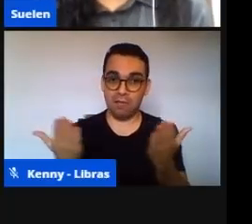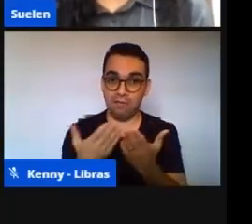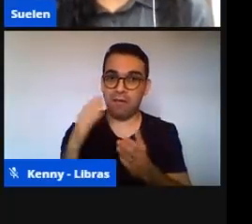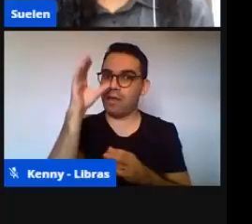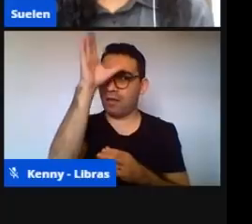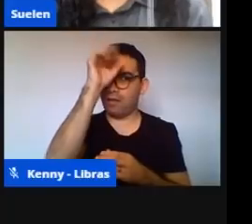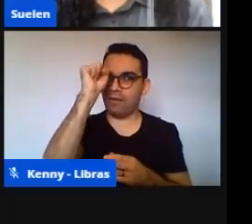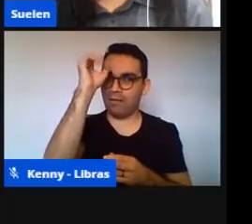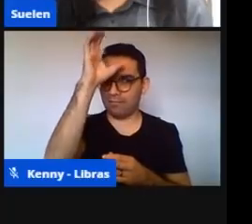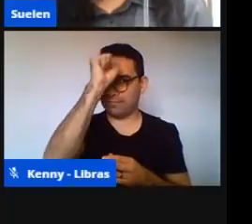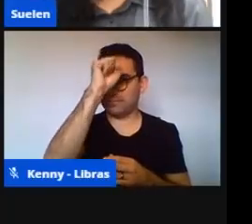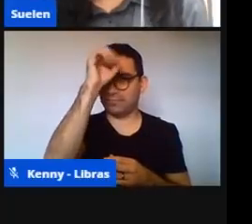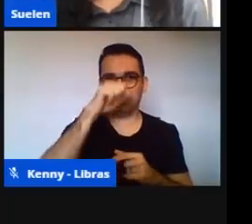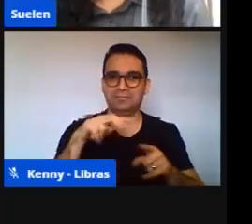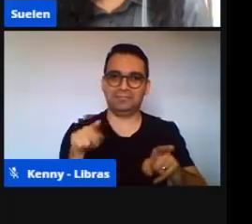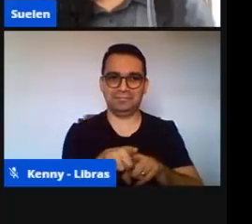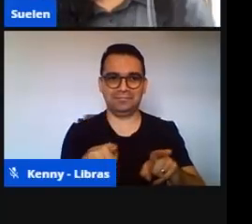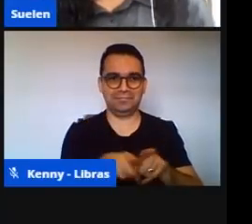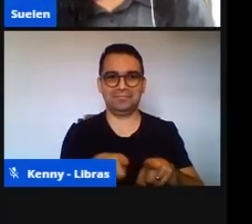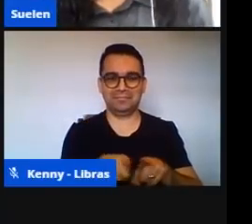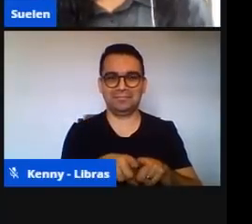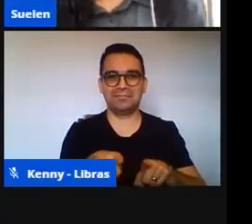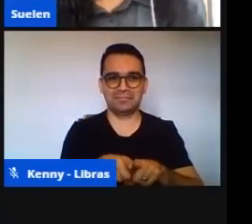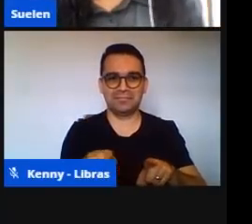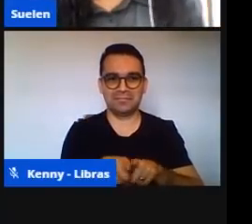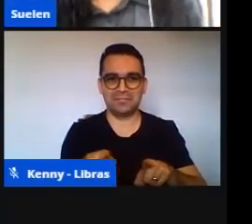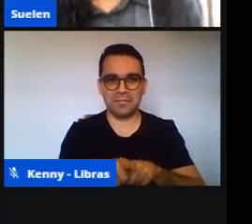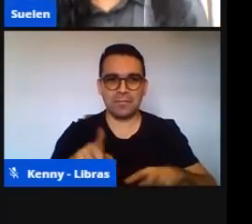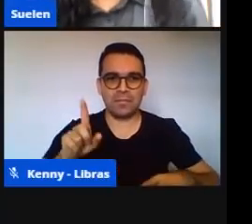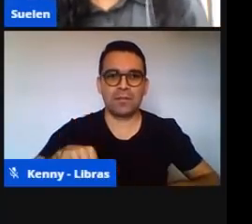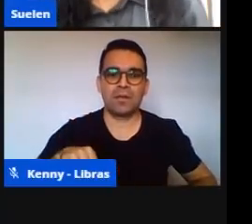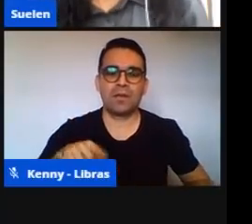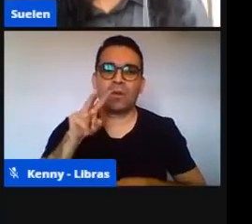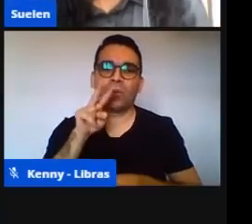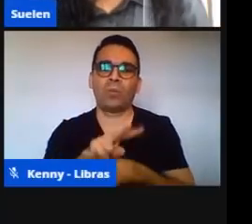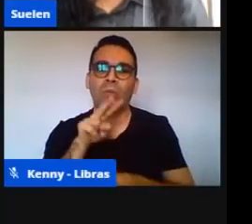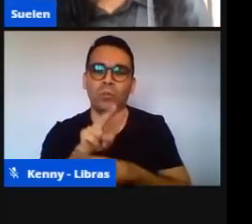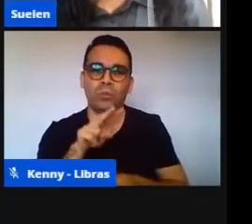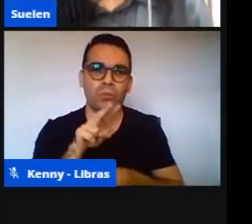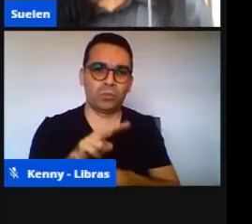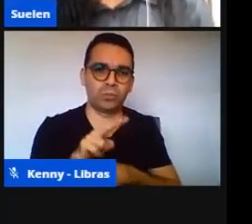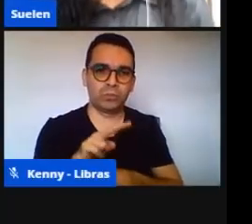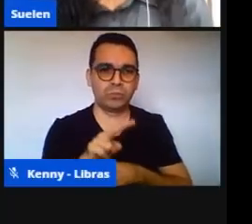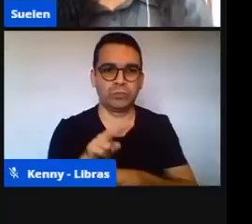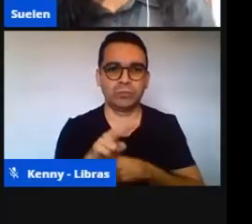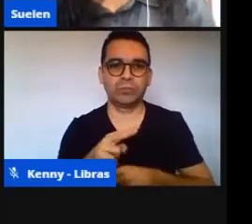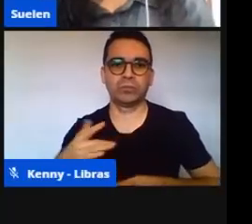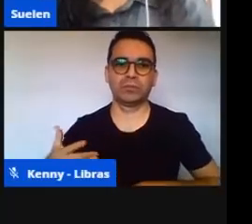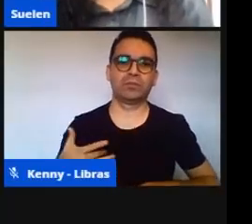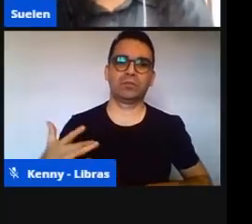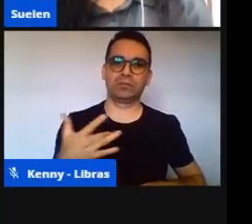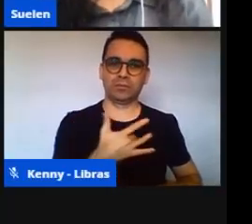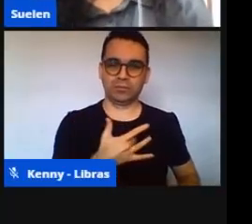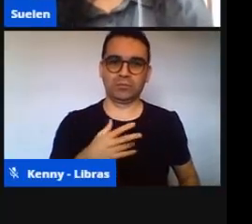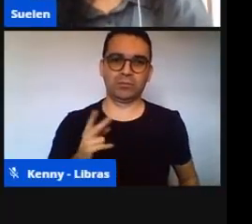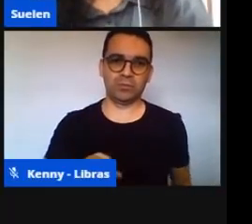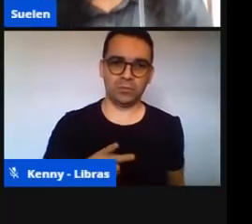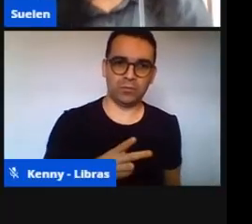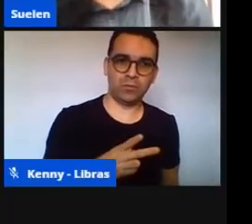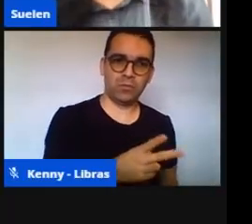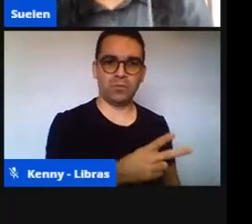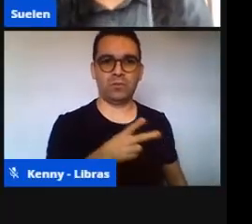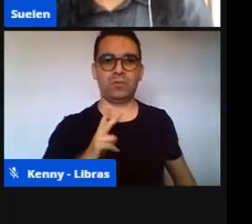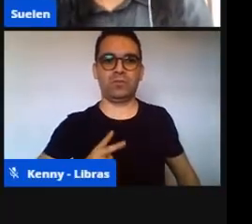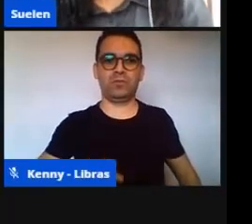à higienização das mãos, com relação aos cuidados necessários durante essa pandemia, né? A gente continua enfatizando, então,